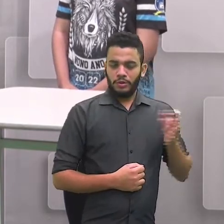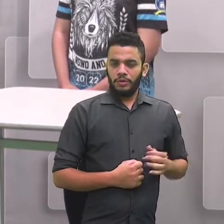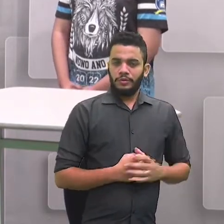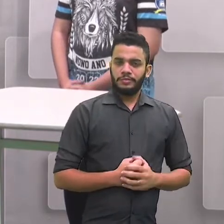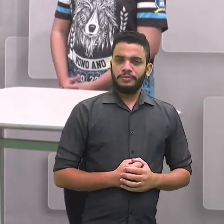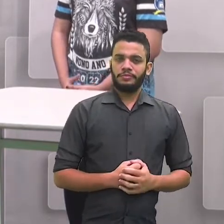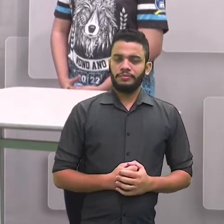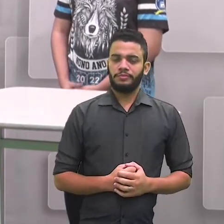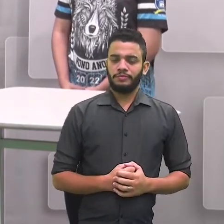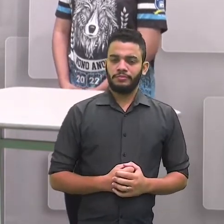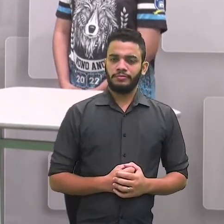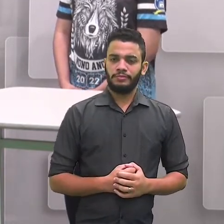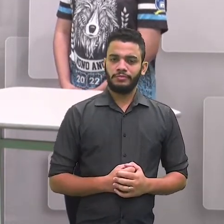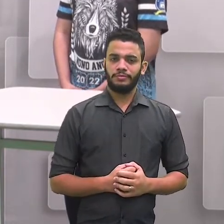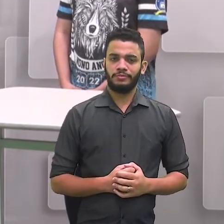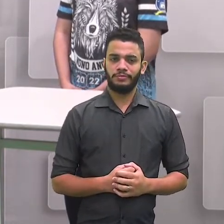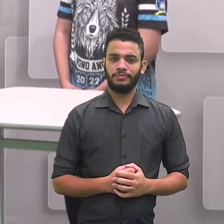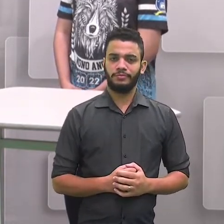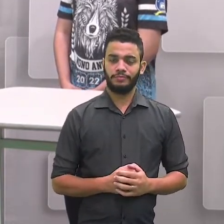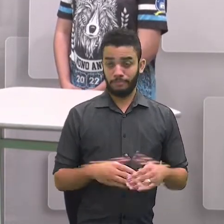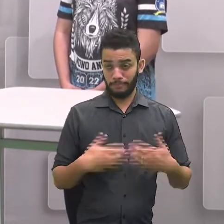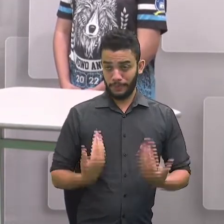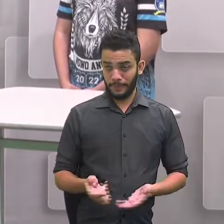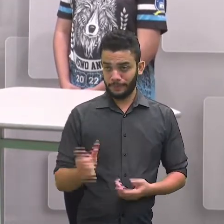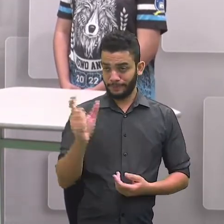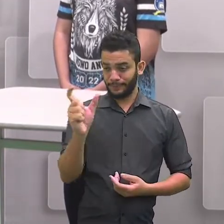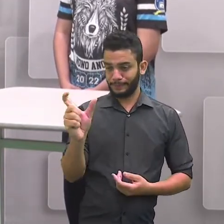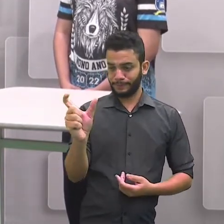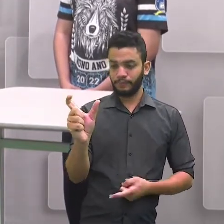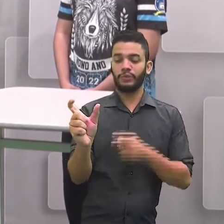Então, a sua palavra